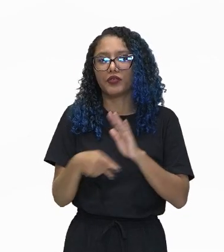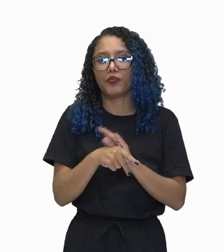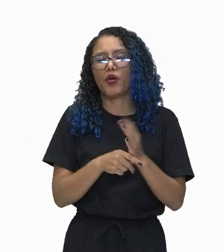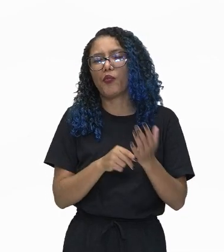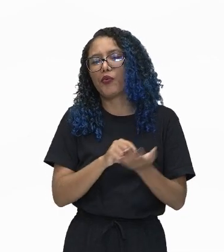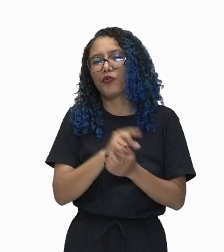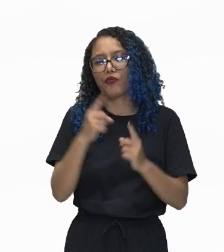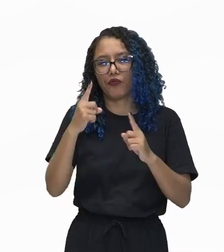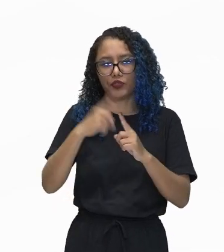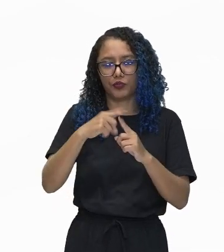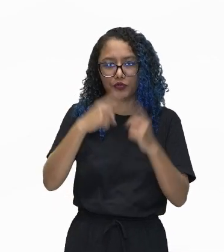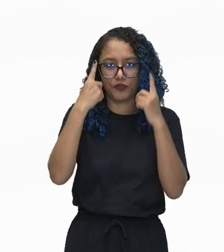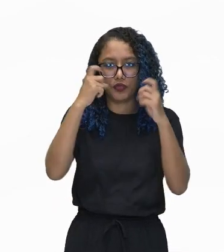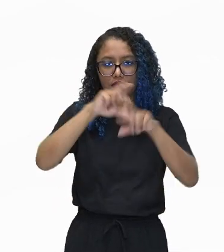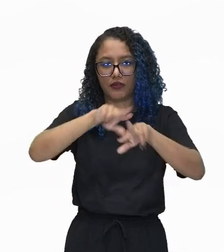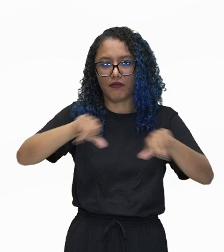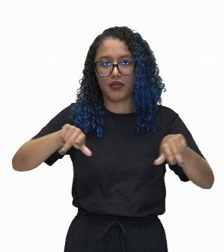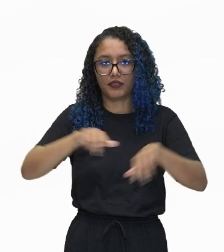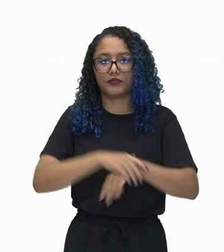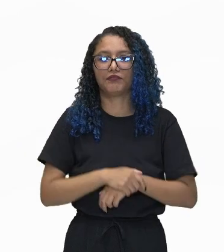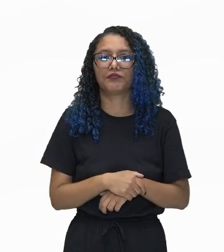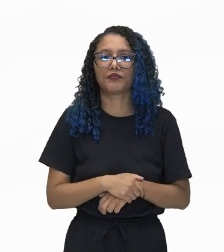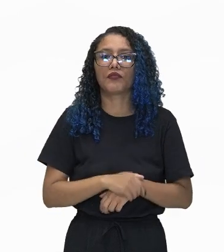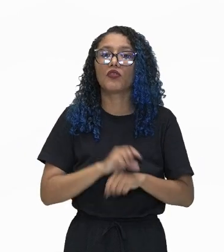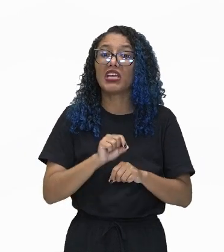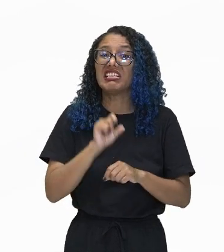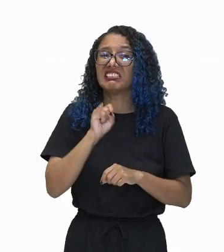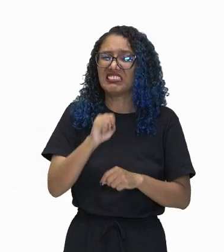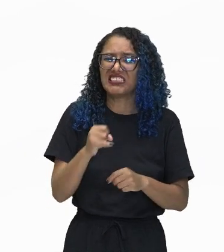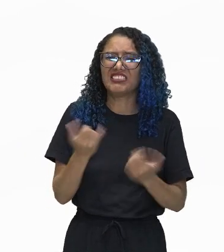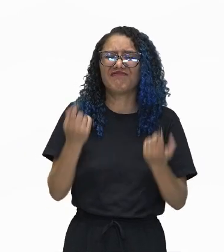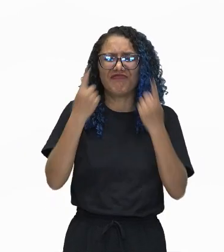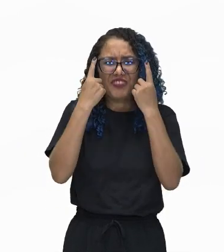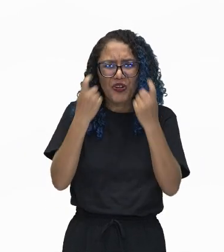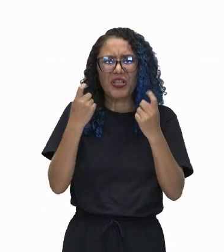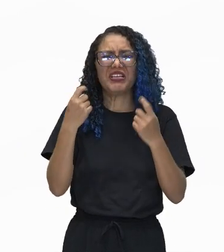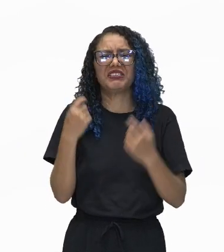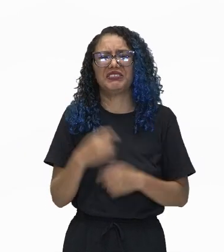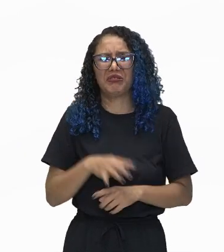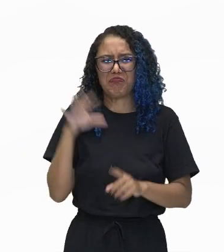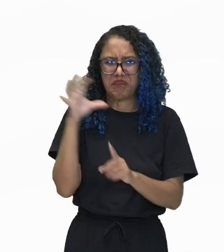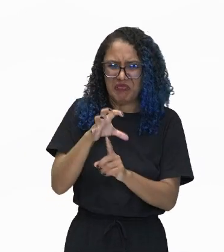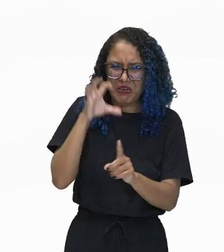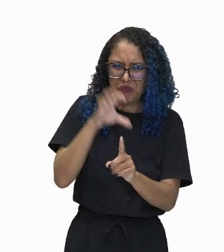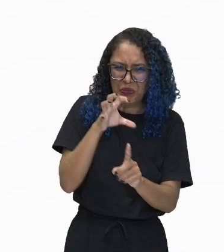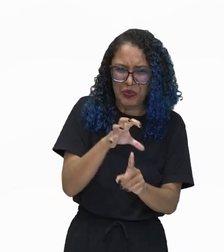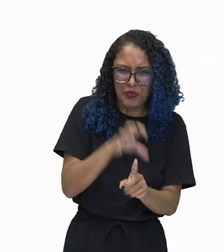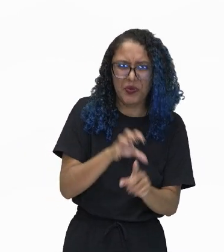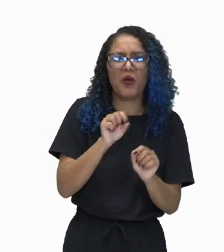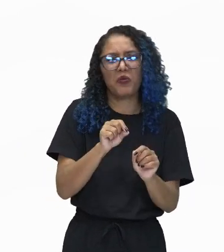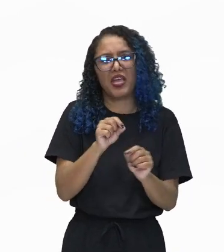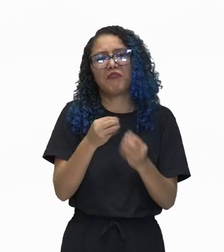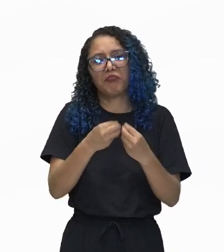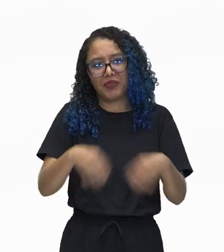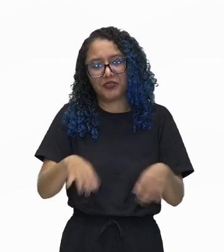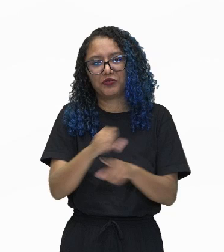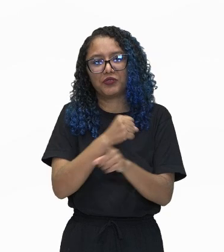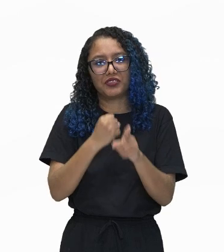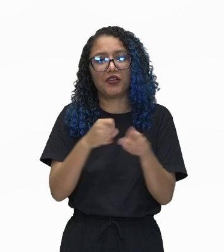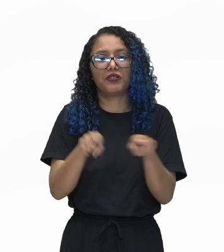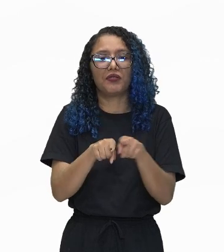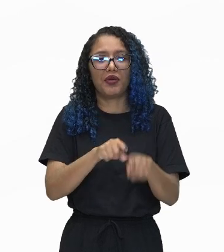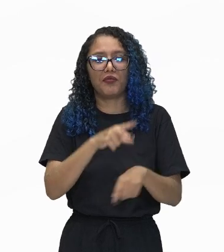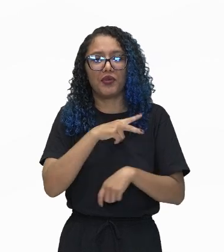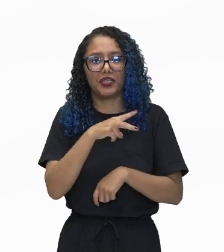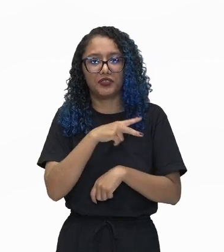aí essa constante exposição resulta em prejuízos sociais e individuais, desde atraso no